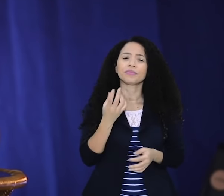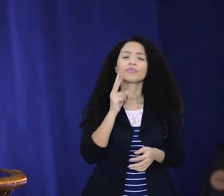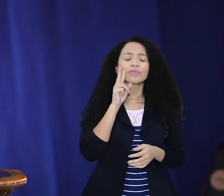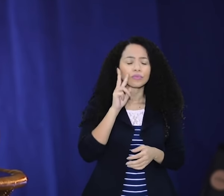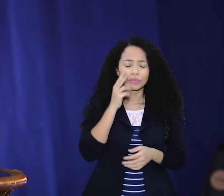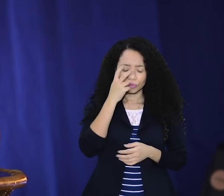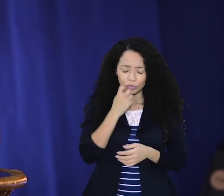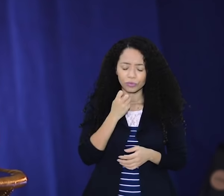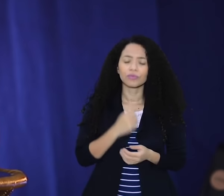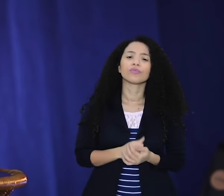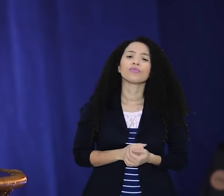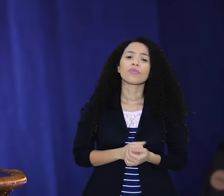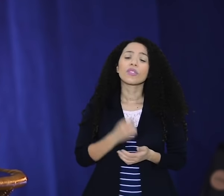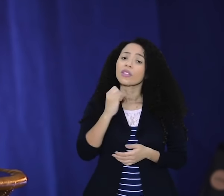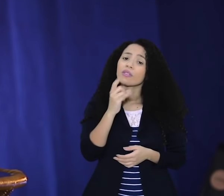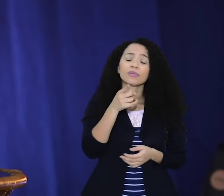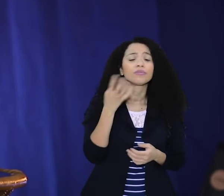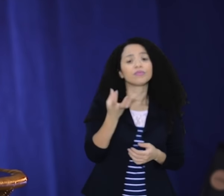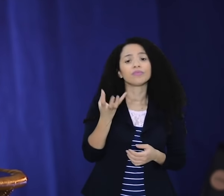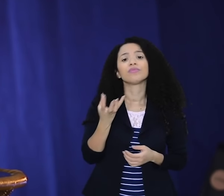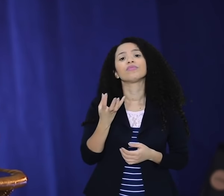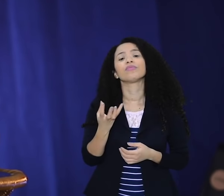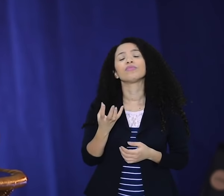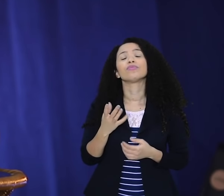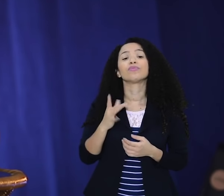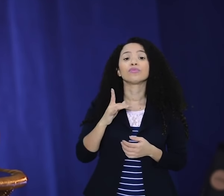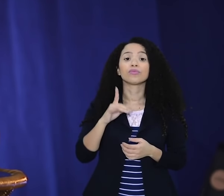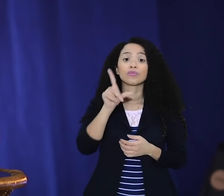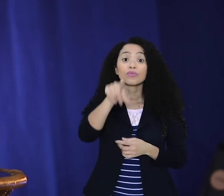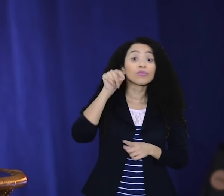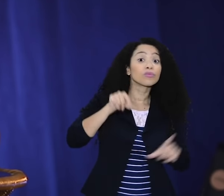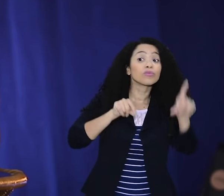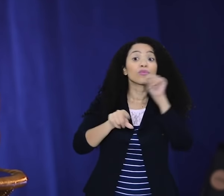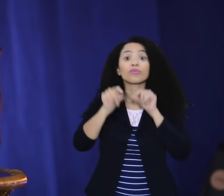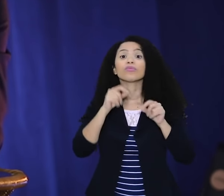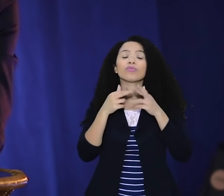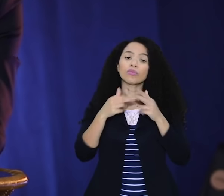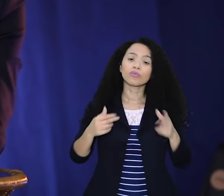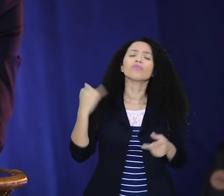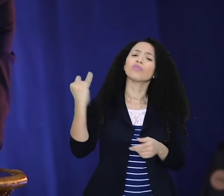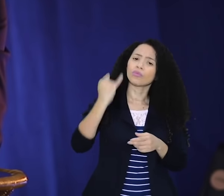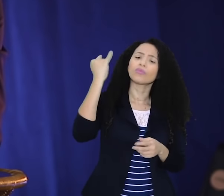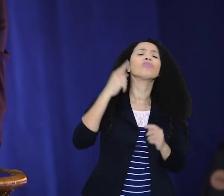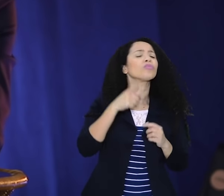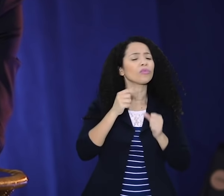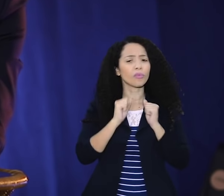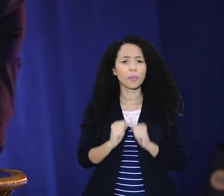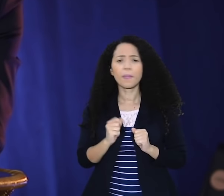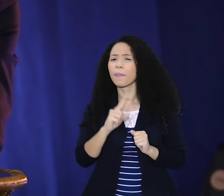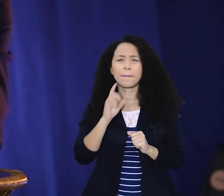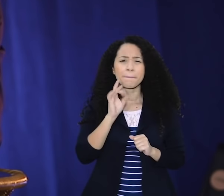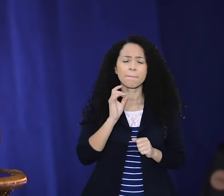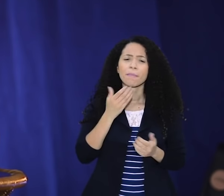se você quiser, nesse momento, tomar decisões importantes, você pode fazer. Não somente aquela decisão de confiar a Ele os seus problemas, de entregar